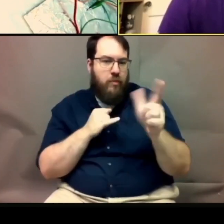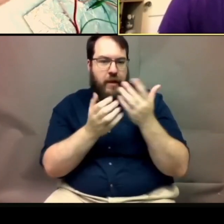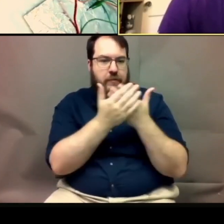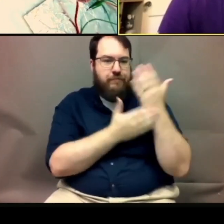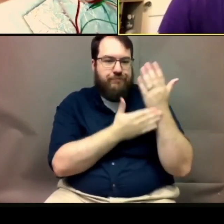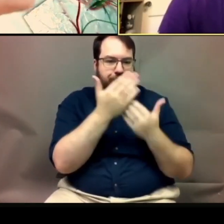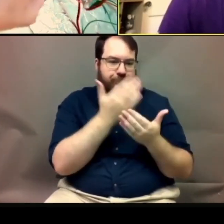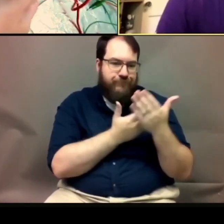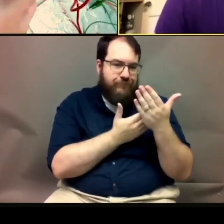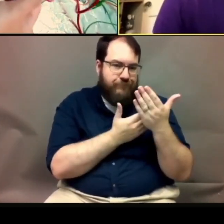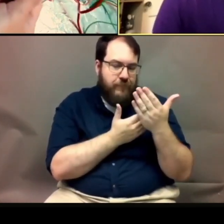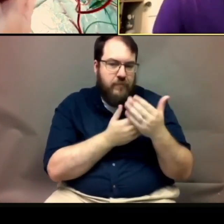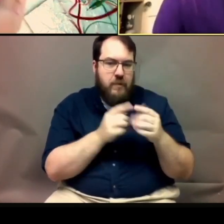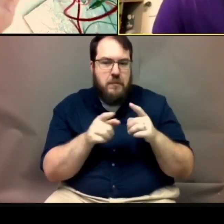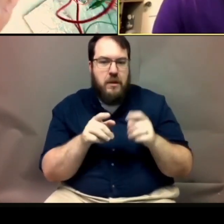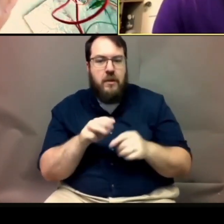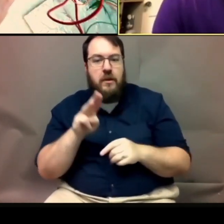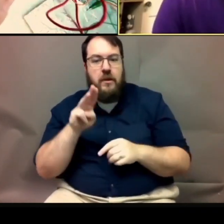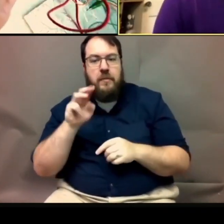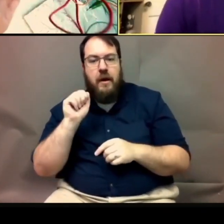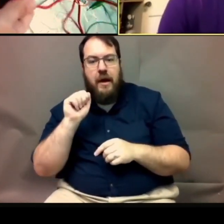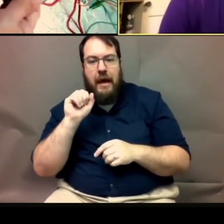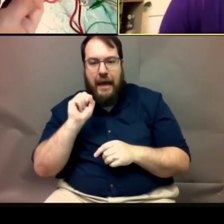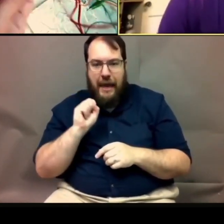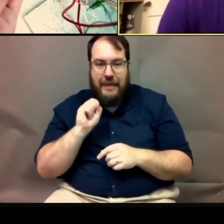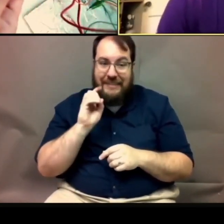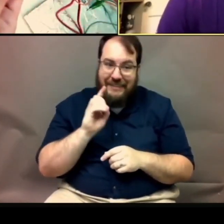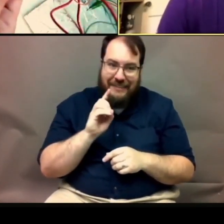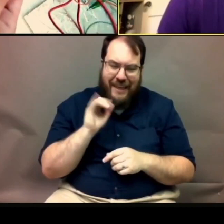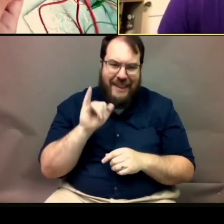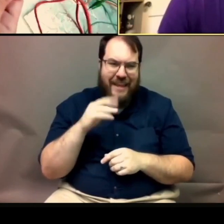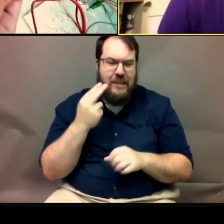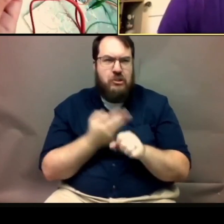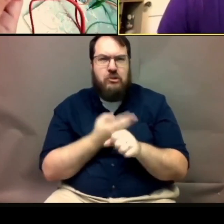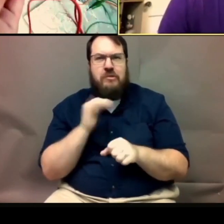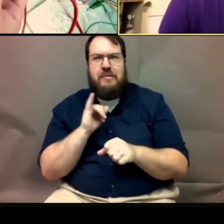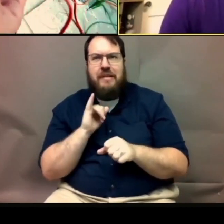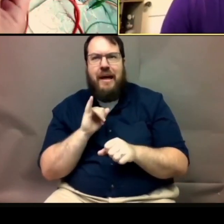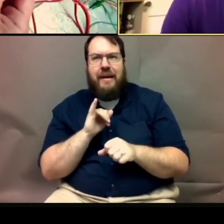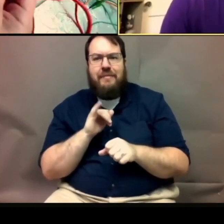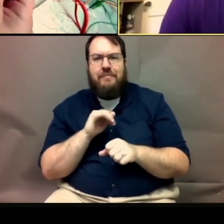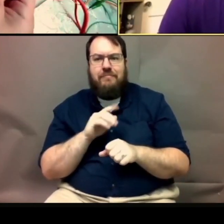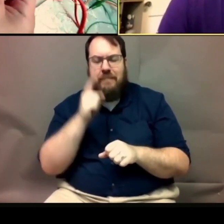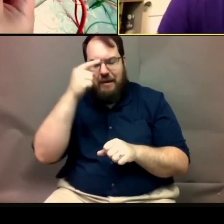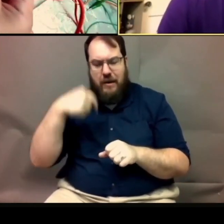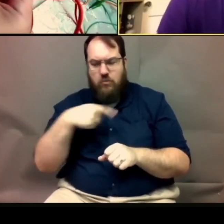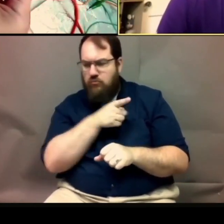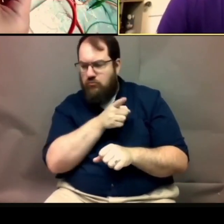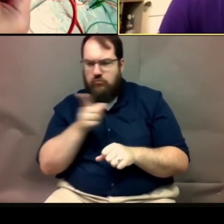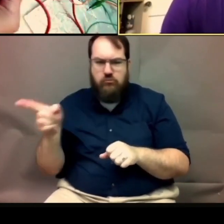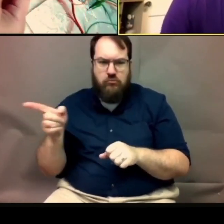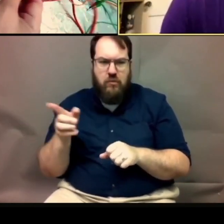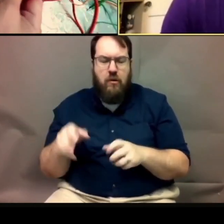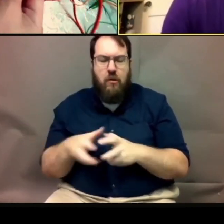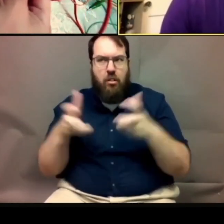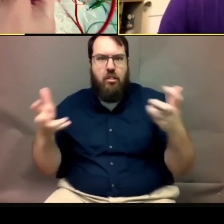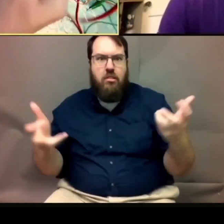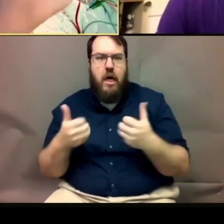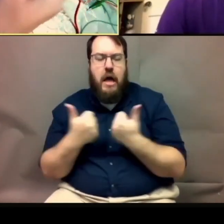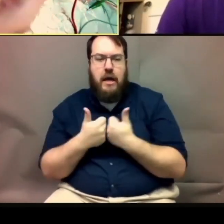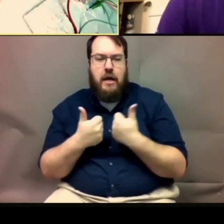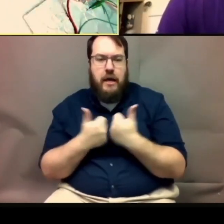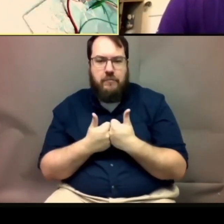uma preferência pessoal. Você pode ser canhoto, mas nós temos uma combinação que vai